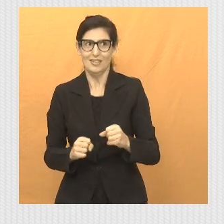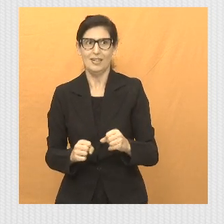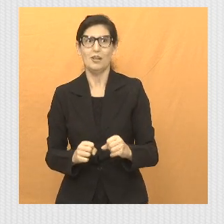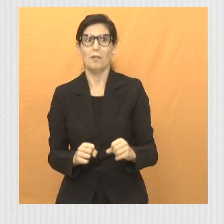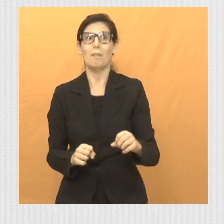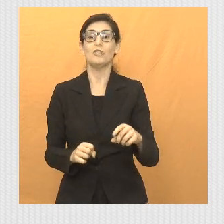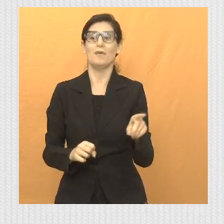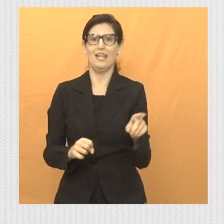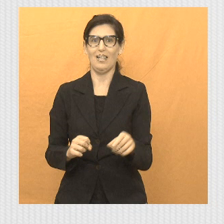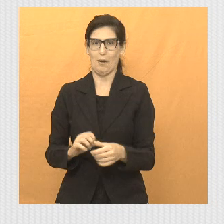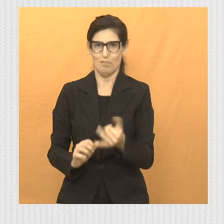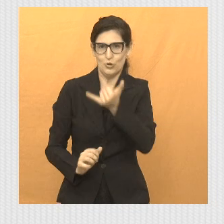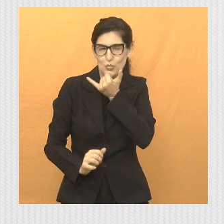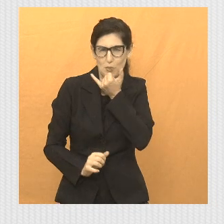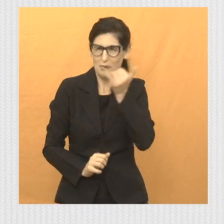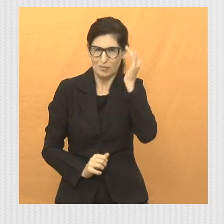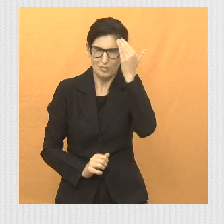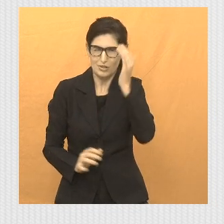Instituto Aldo Flutz.